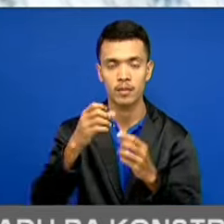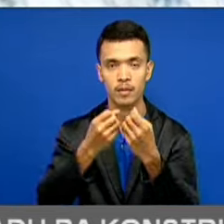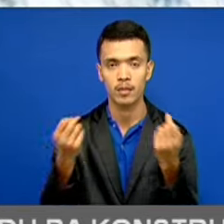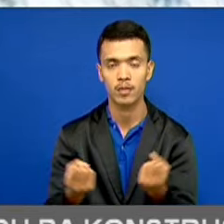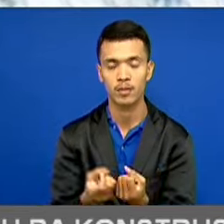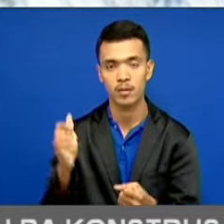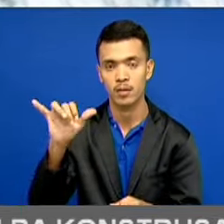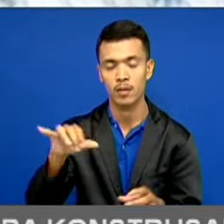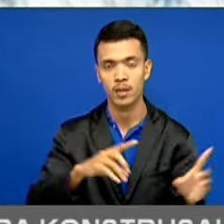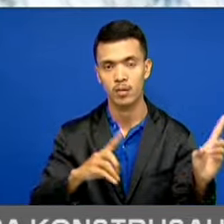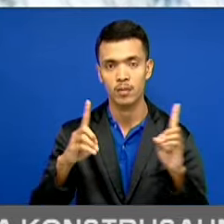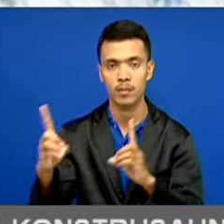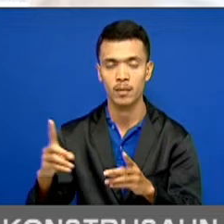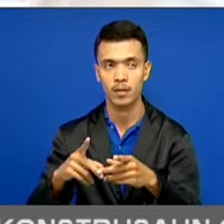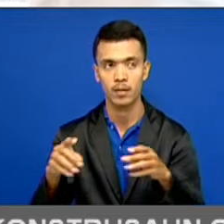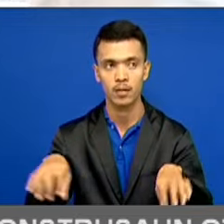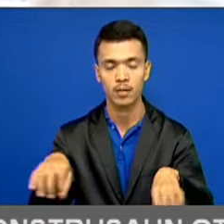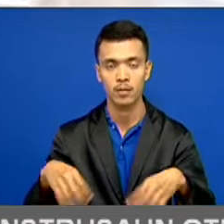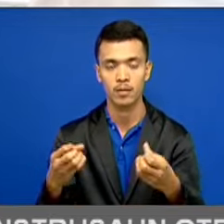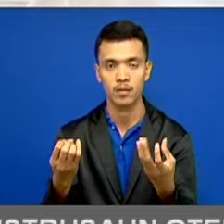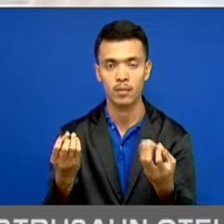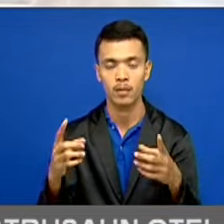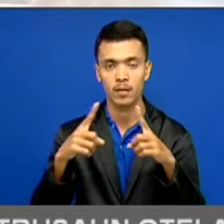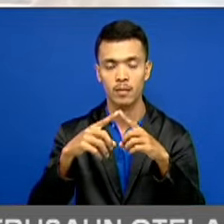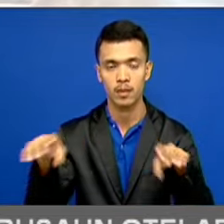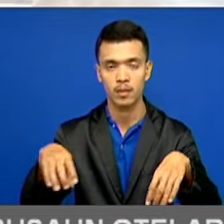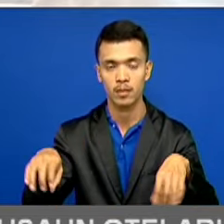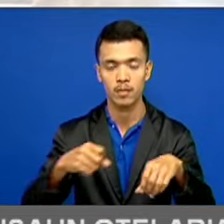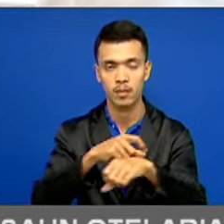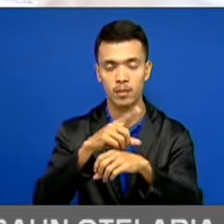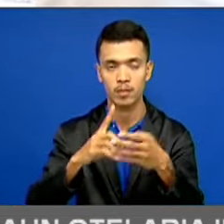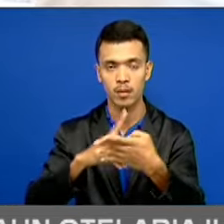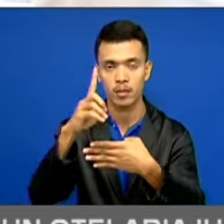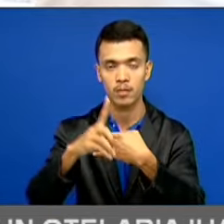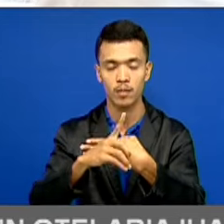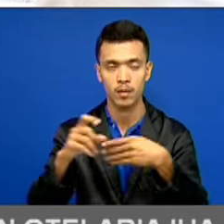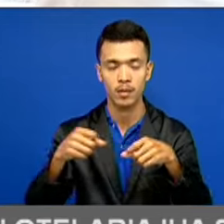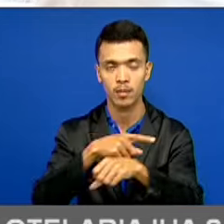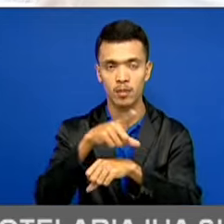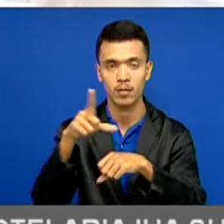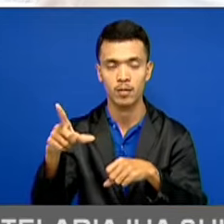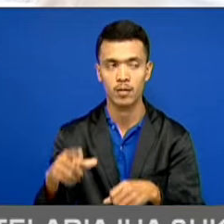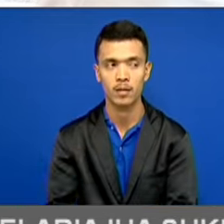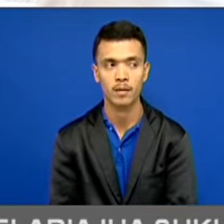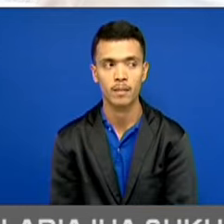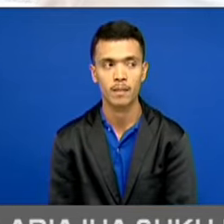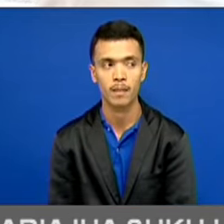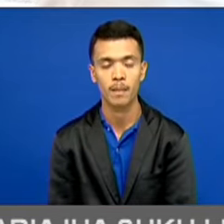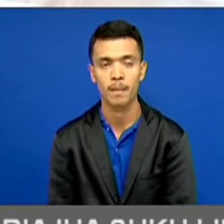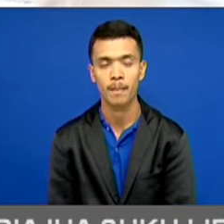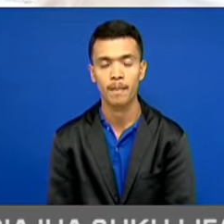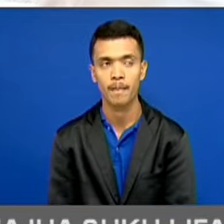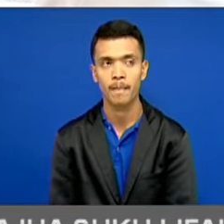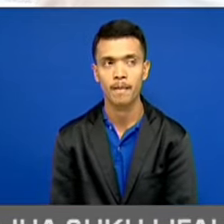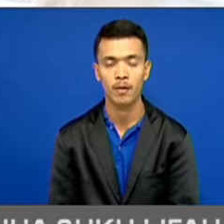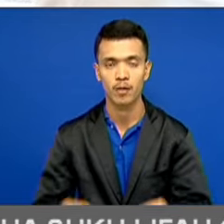IUM a começar o número de participação feito e a desenvolvimento local. Envolve a Feto Sira em todo o ciclo sucunha, não foi